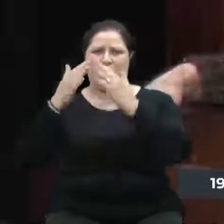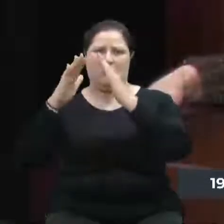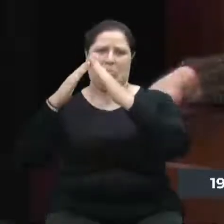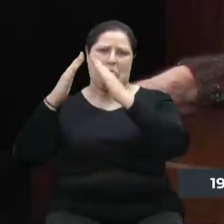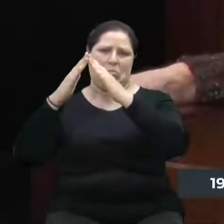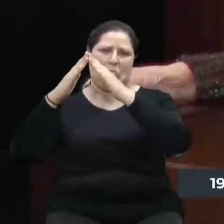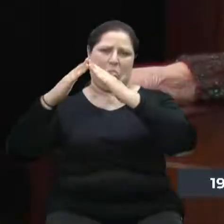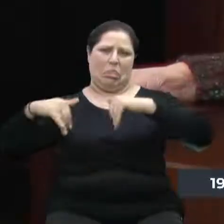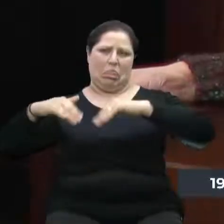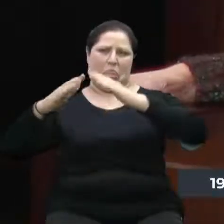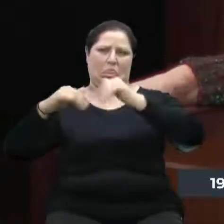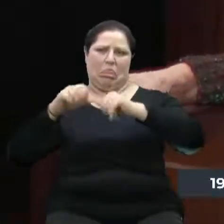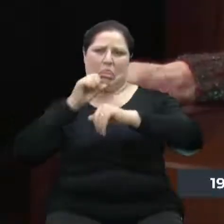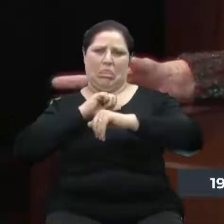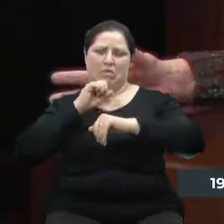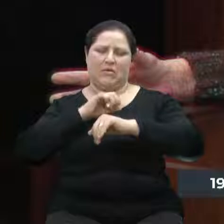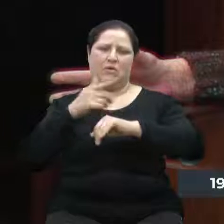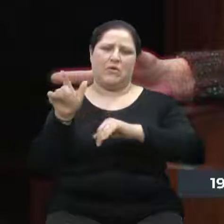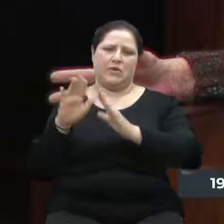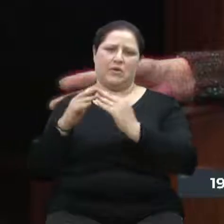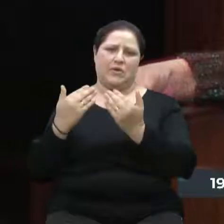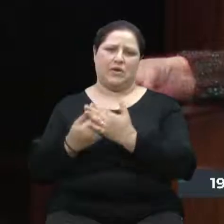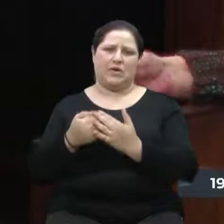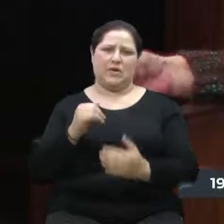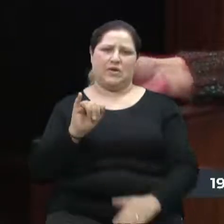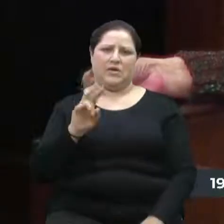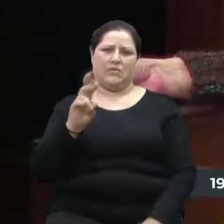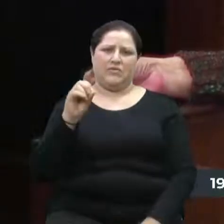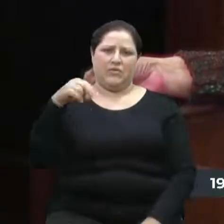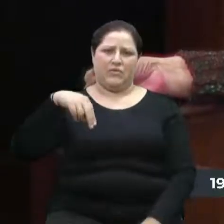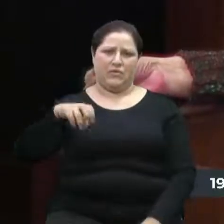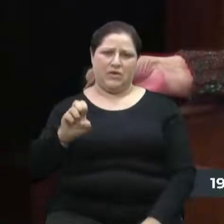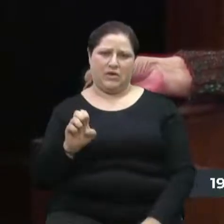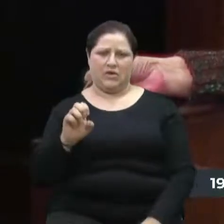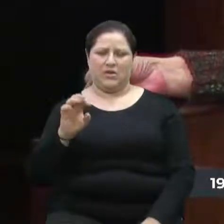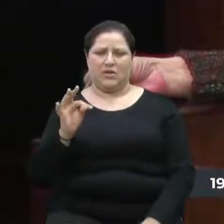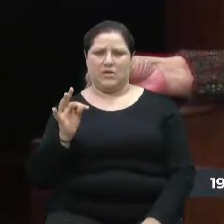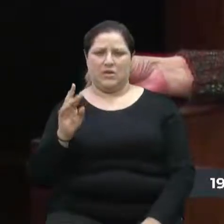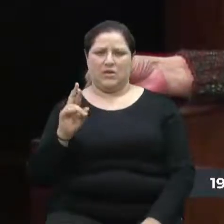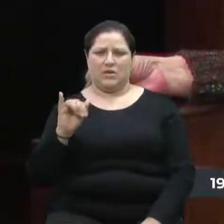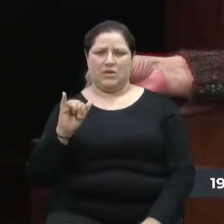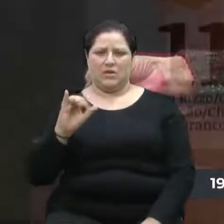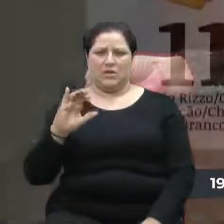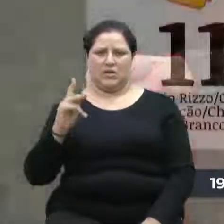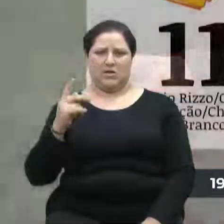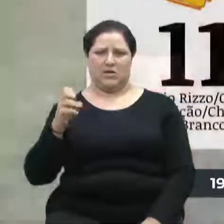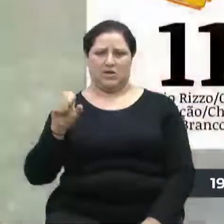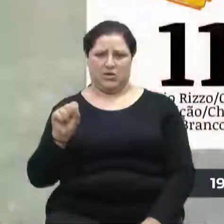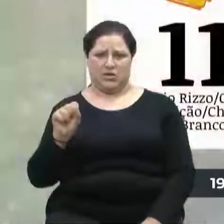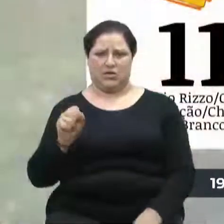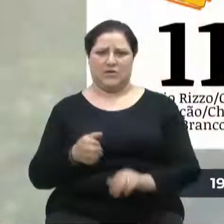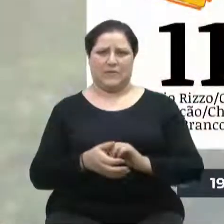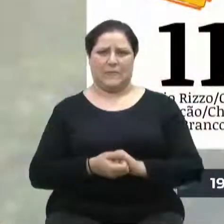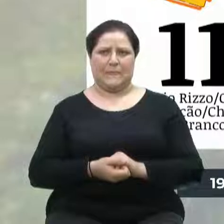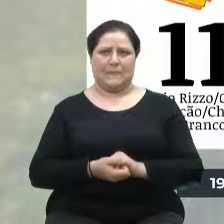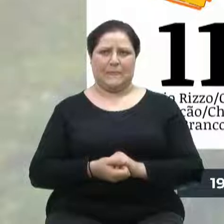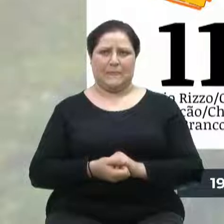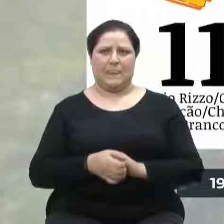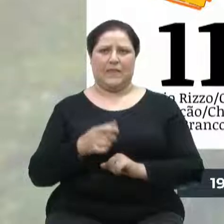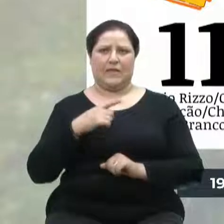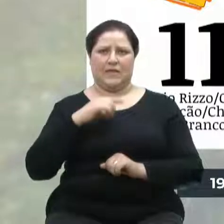Reis. E nós temos 2 escolas particulares, que aqui nós temos a Caminho